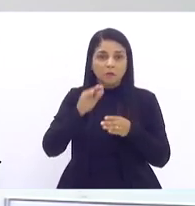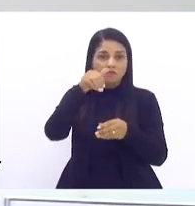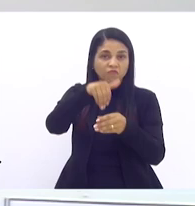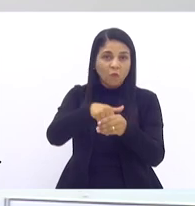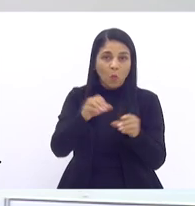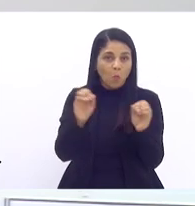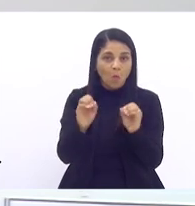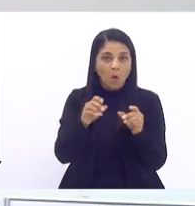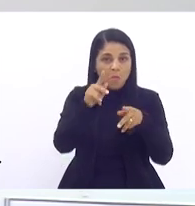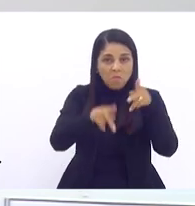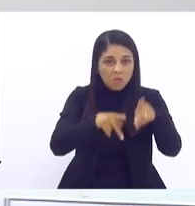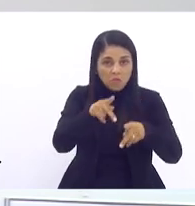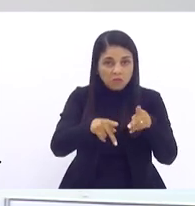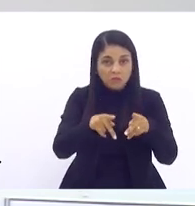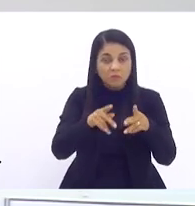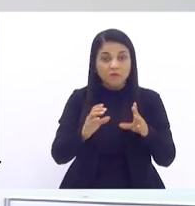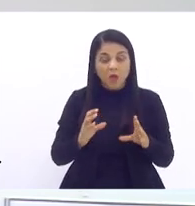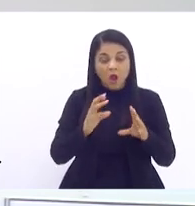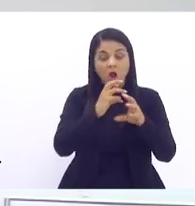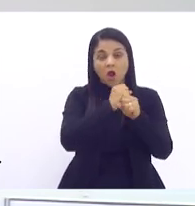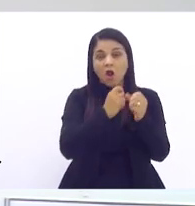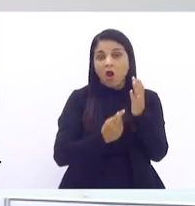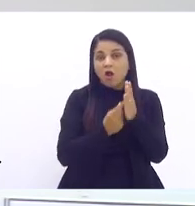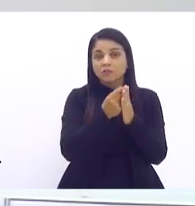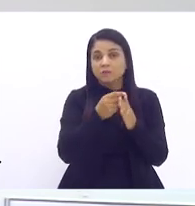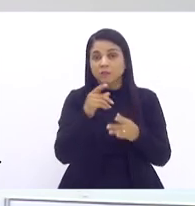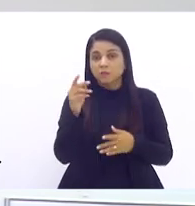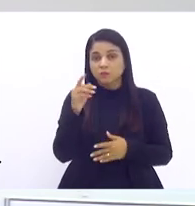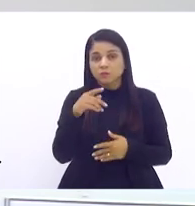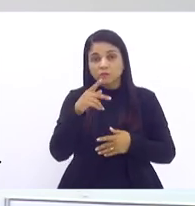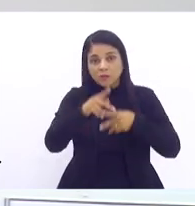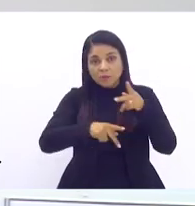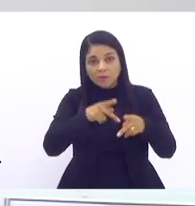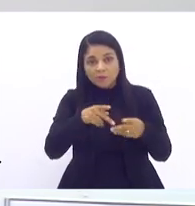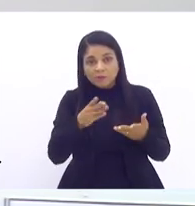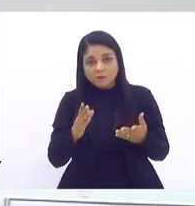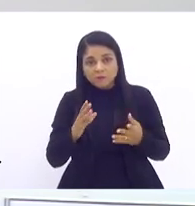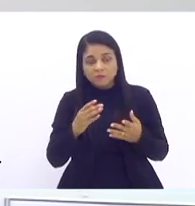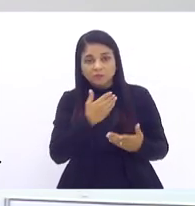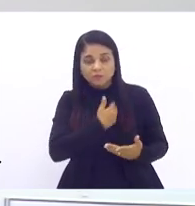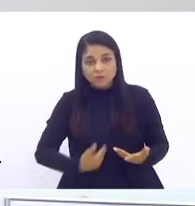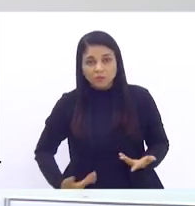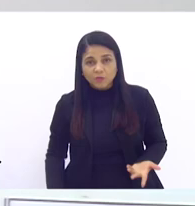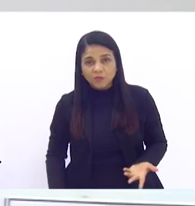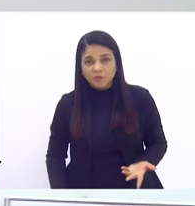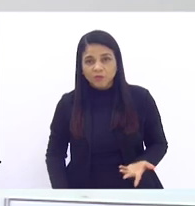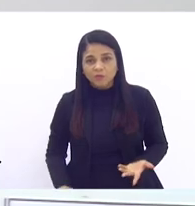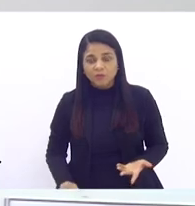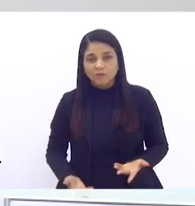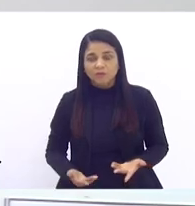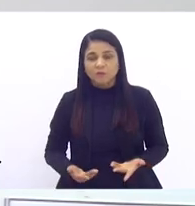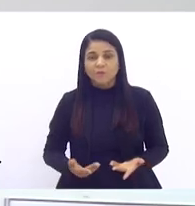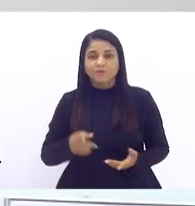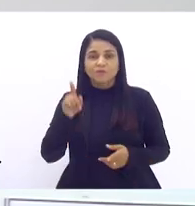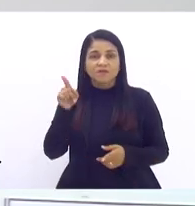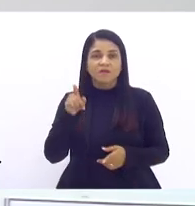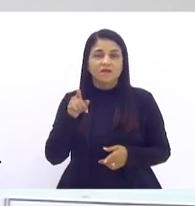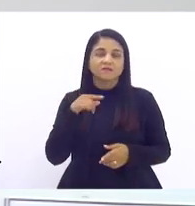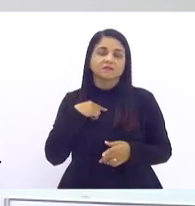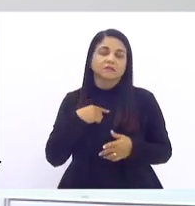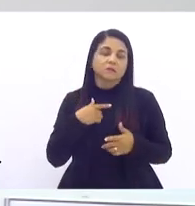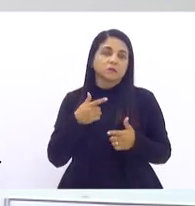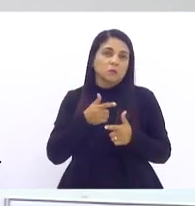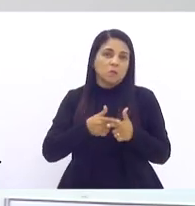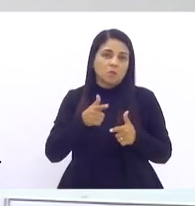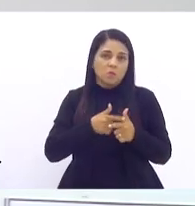público e uma coisa que precisa ser discutida porque lá quando tem a distorção por exemplo por uma questão inflacionária